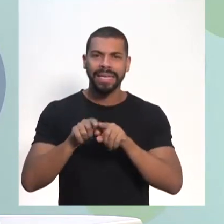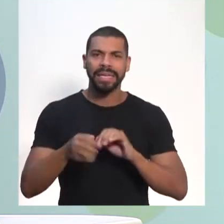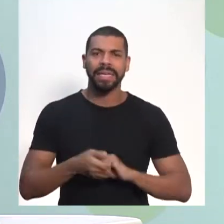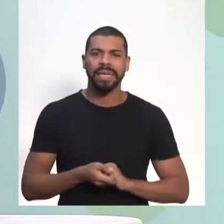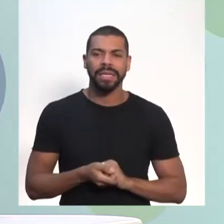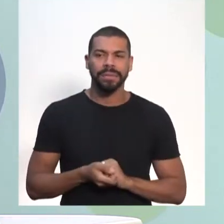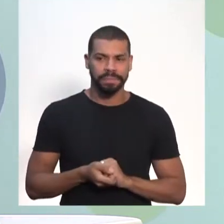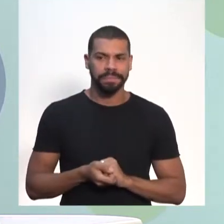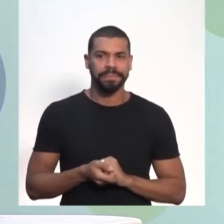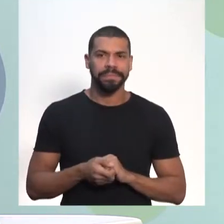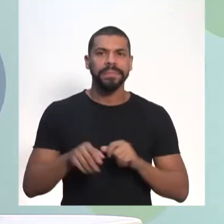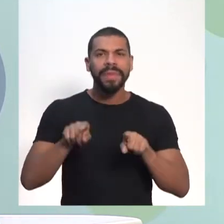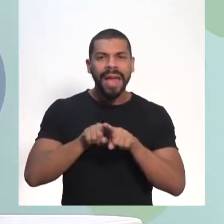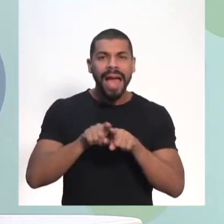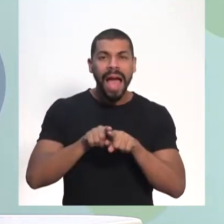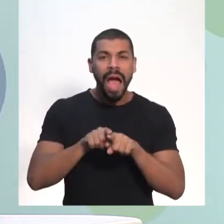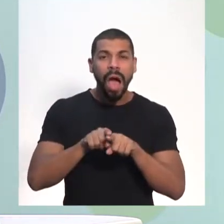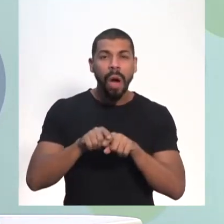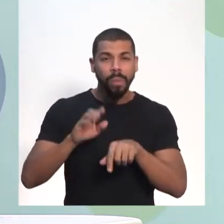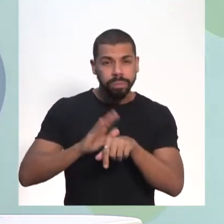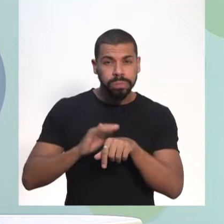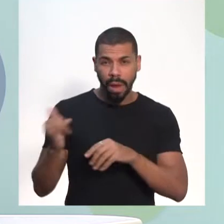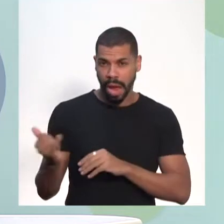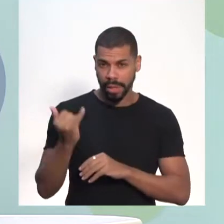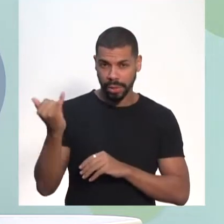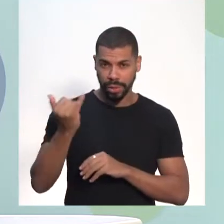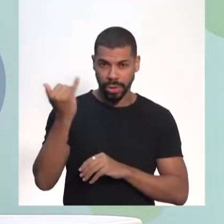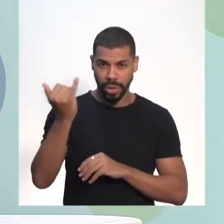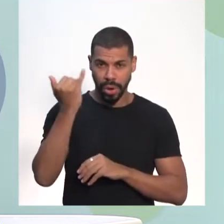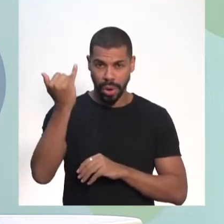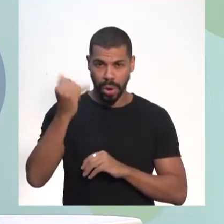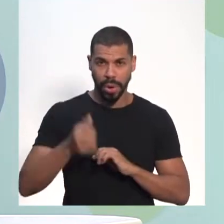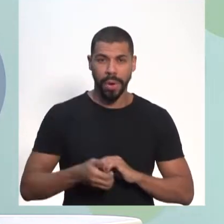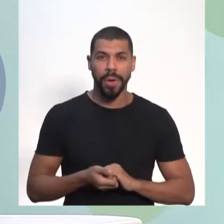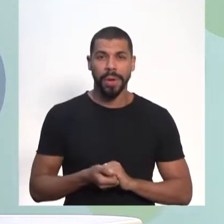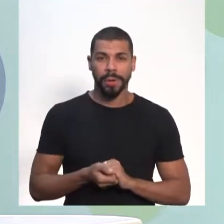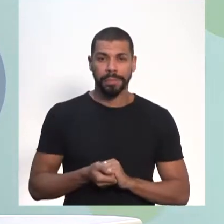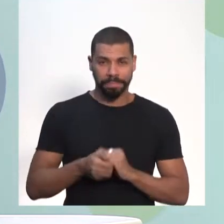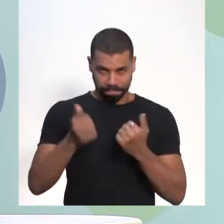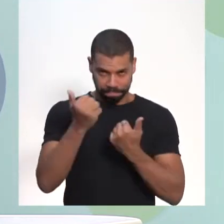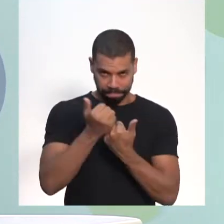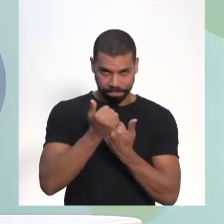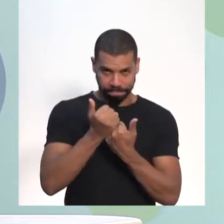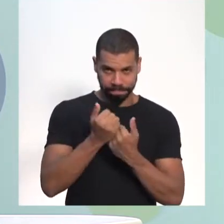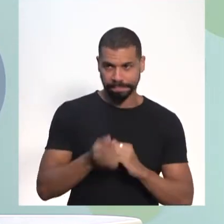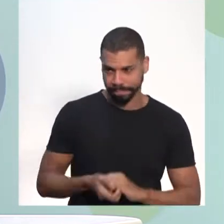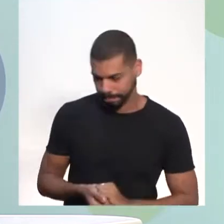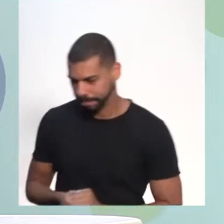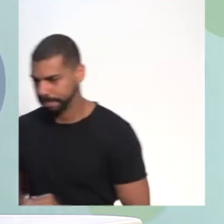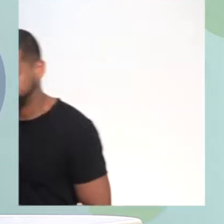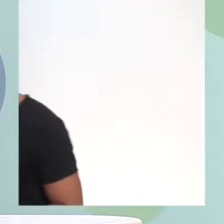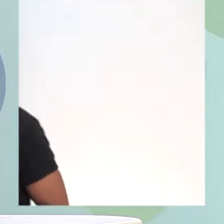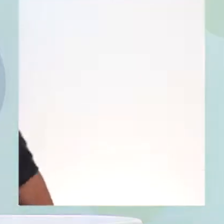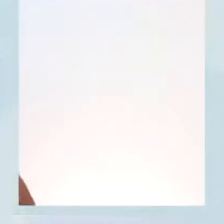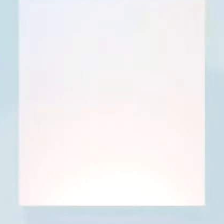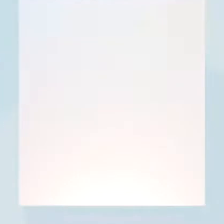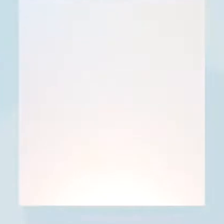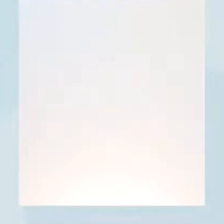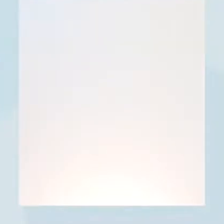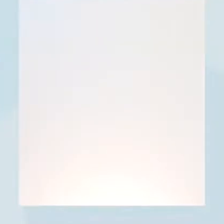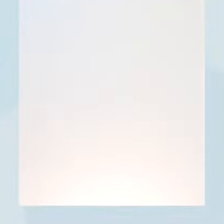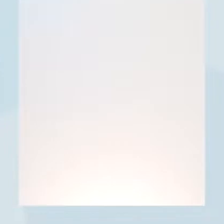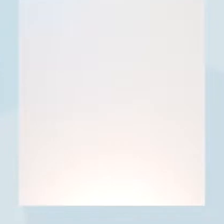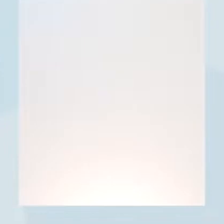pautas e utilizem das pautas que já estão lá. Na sequência, nós colocamos aí também